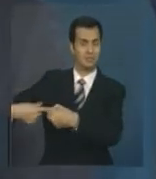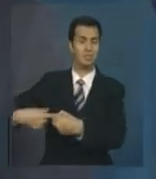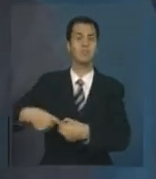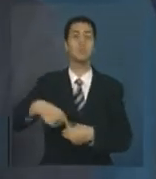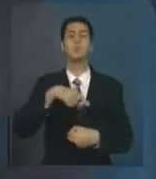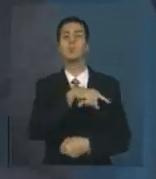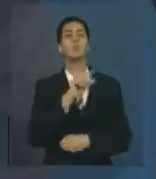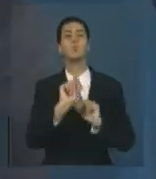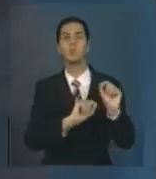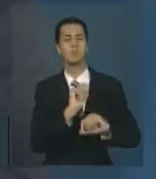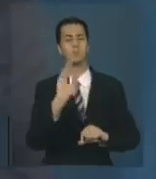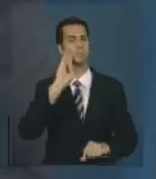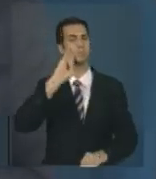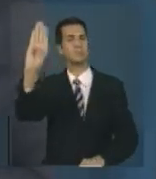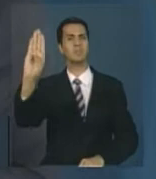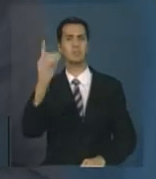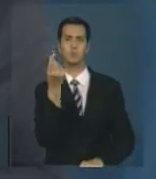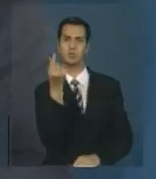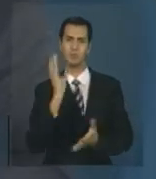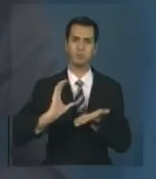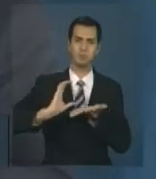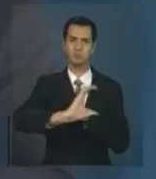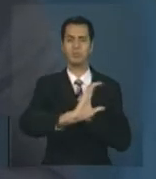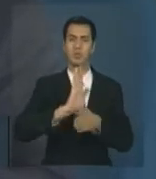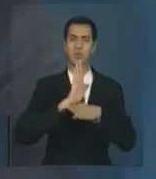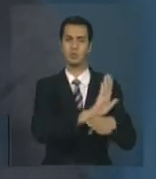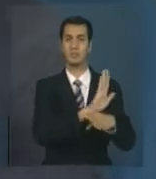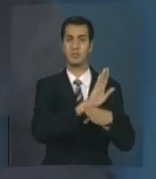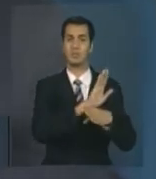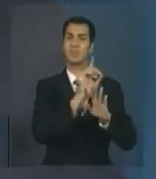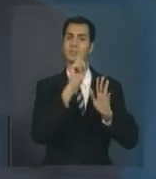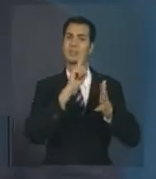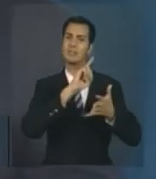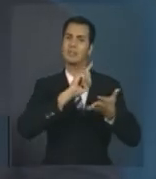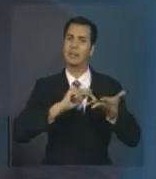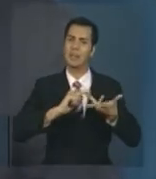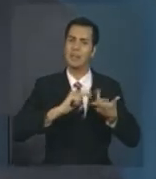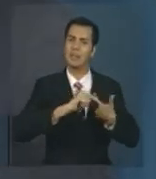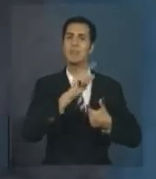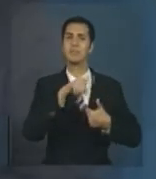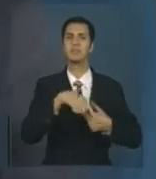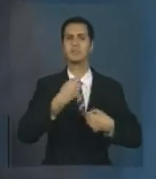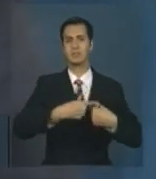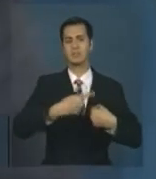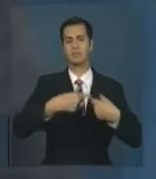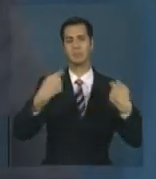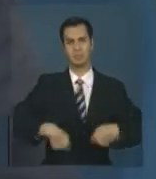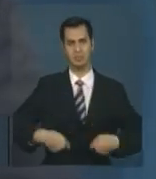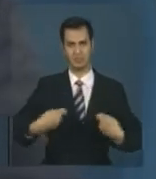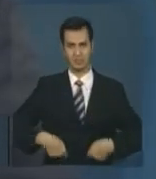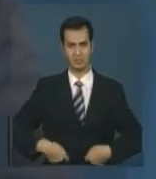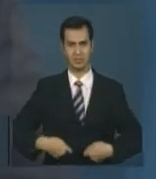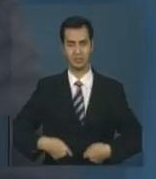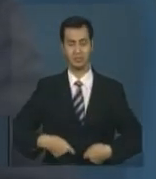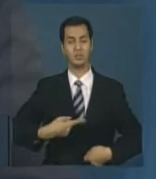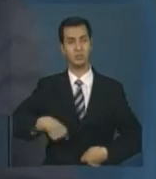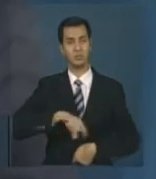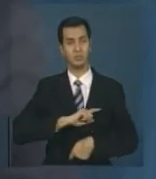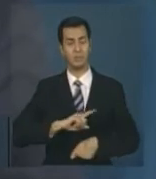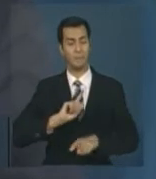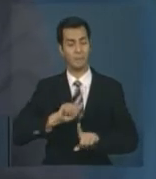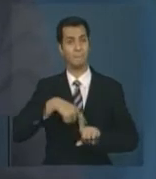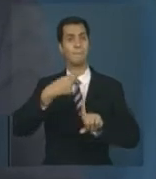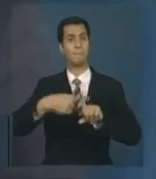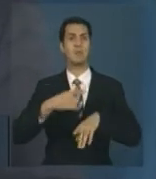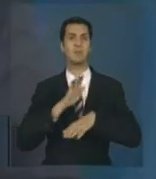de recursos nestas cidades, para que a gente possa ampliar os investimentos na área de prevenção,